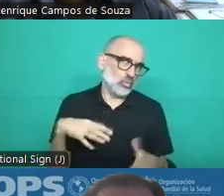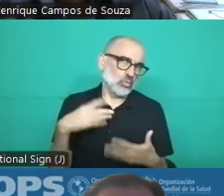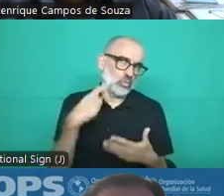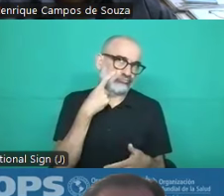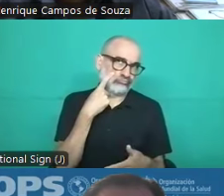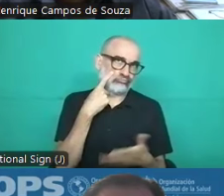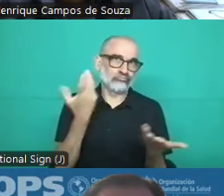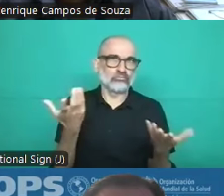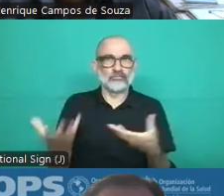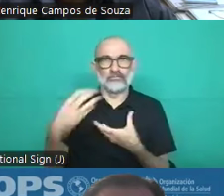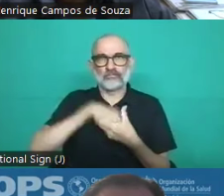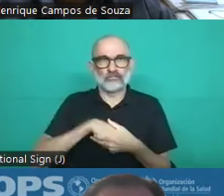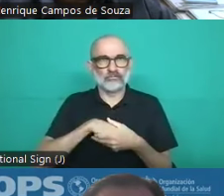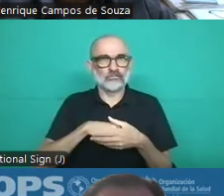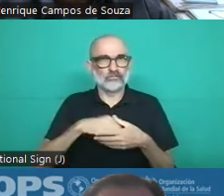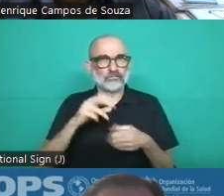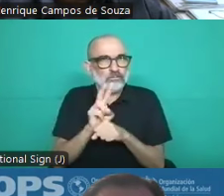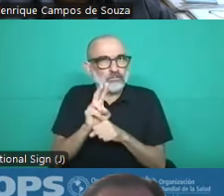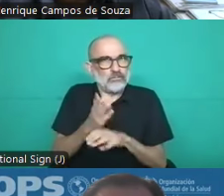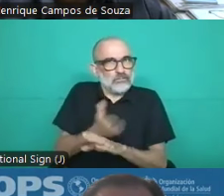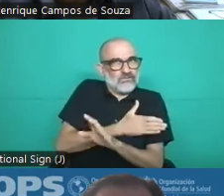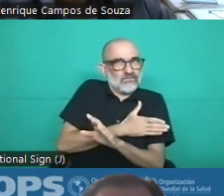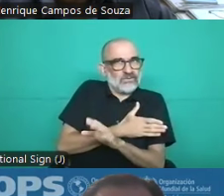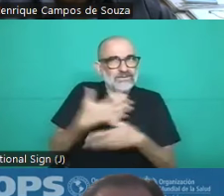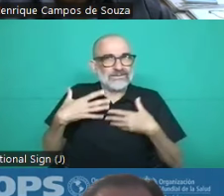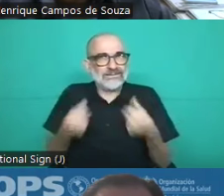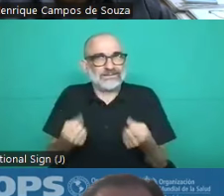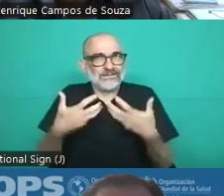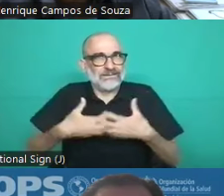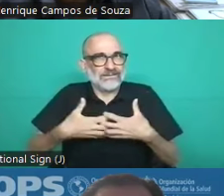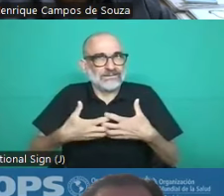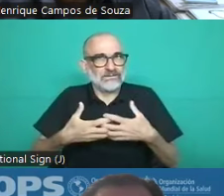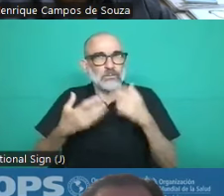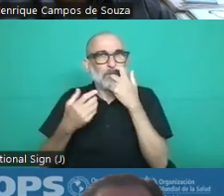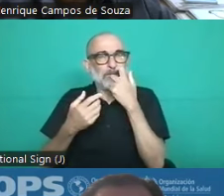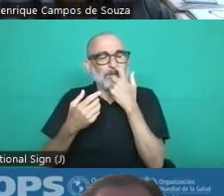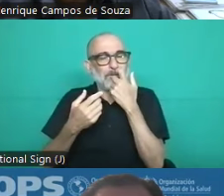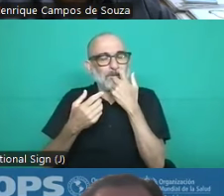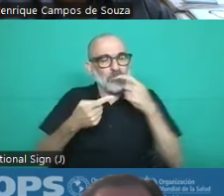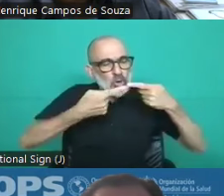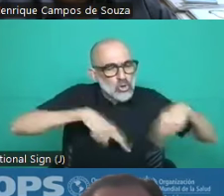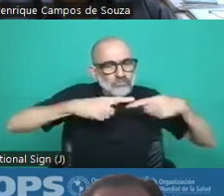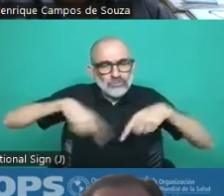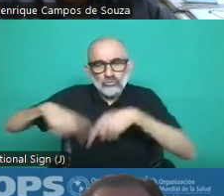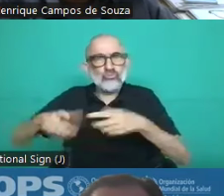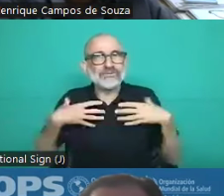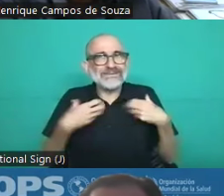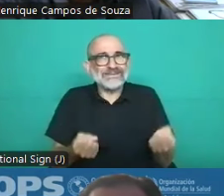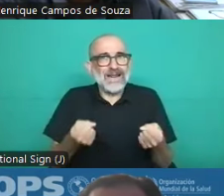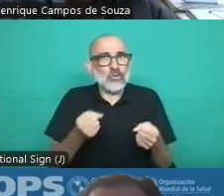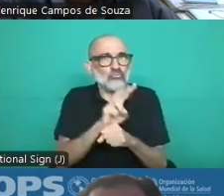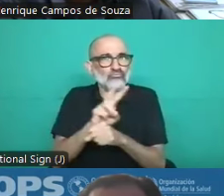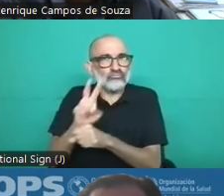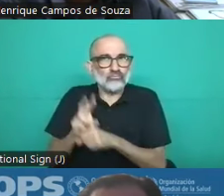de pessoas afetadas e a maioria dos adultos enfrentando pelo menos um erro diagnóstico na sua vida. É evidente que esse